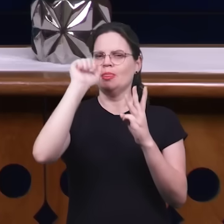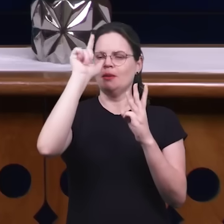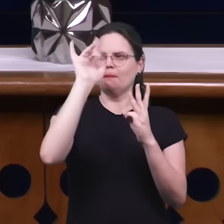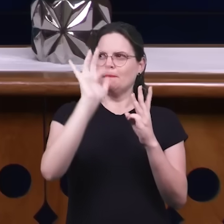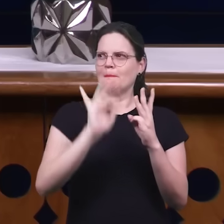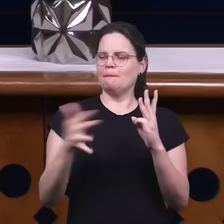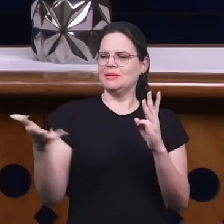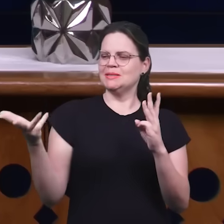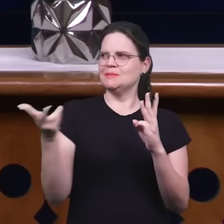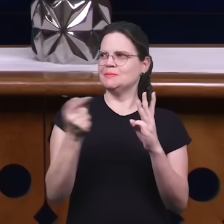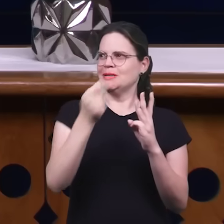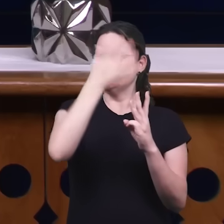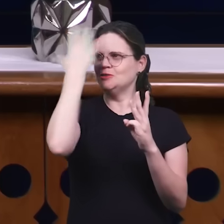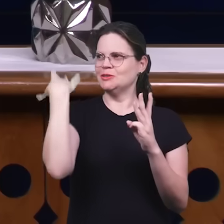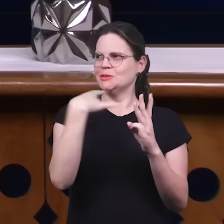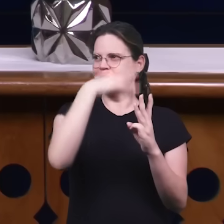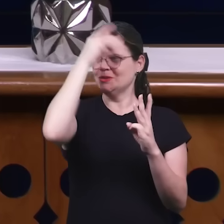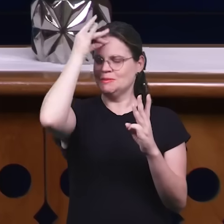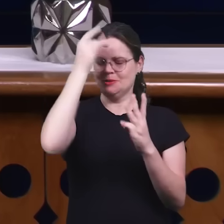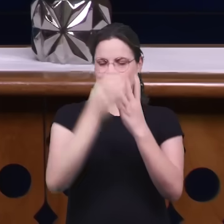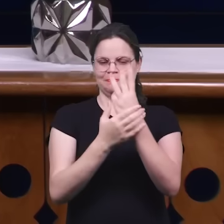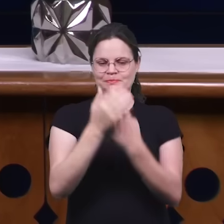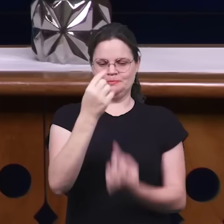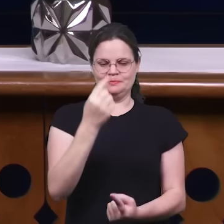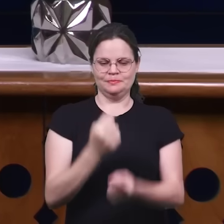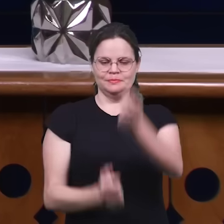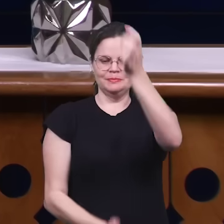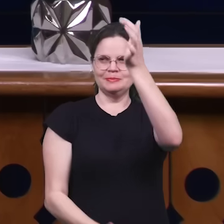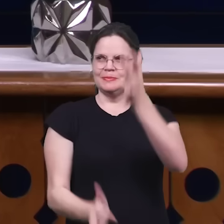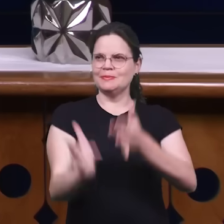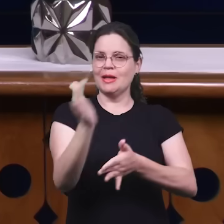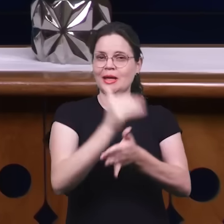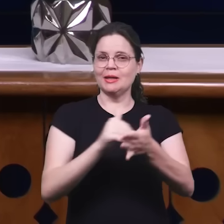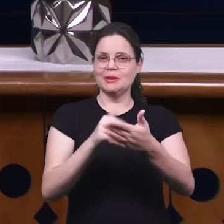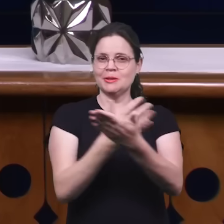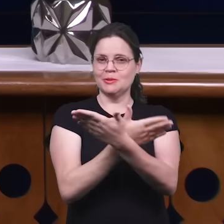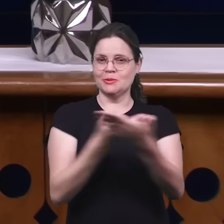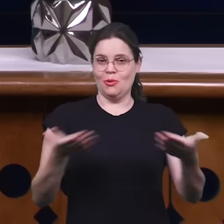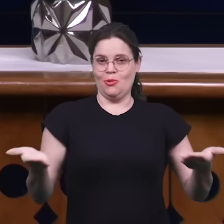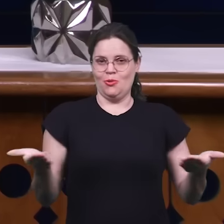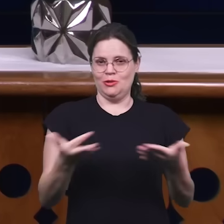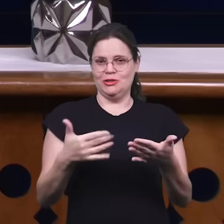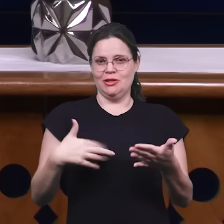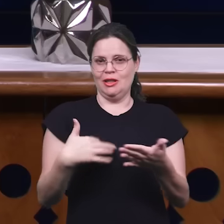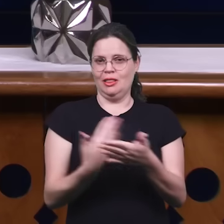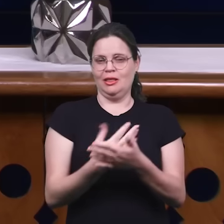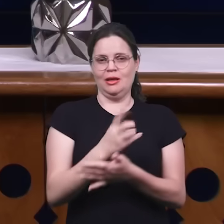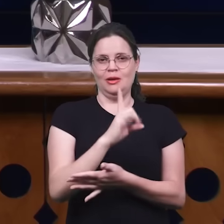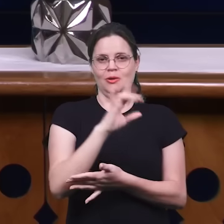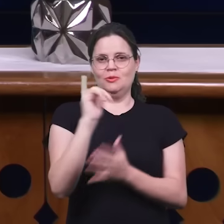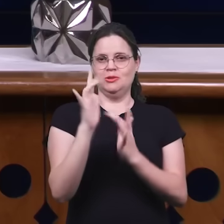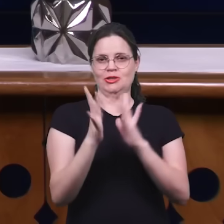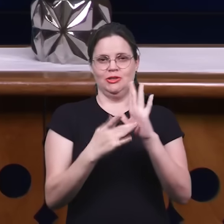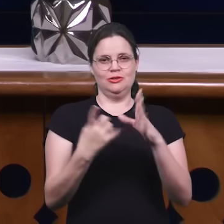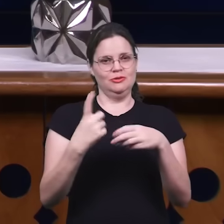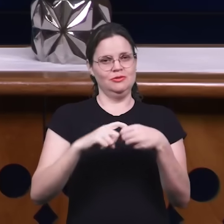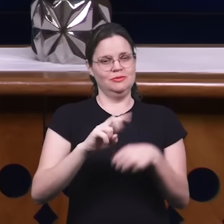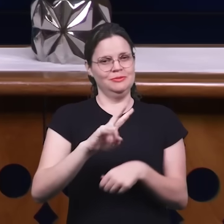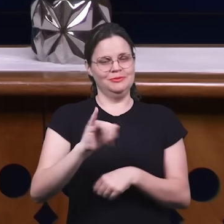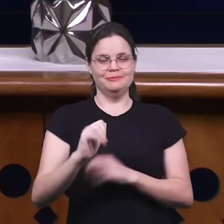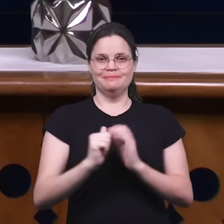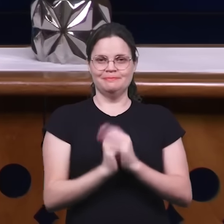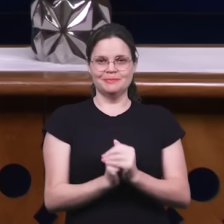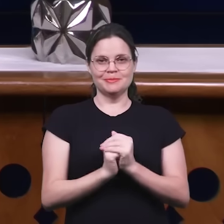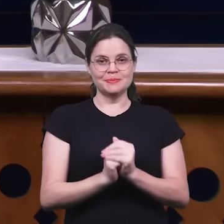bênçãos maravilhosas do Espírito Santo repouse convosco, amados, hoje até o grande dia da vinda de Jesus.